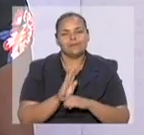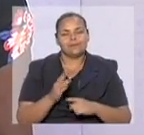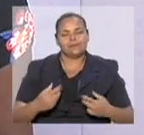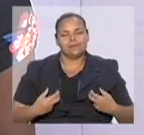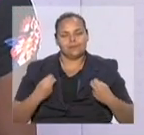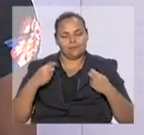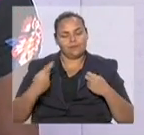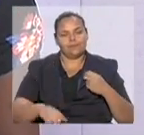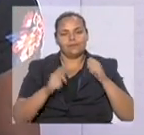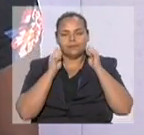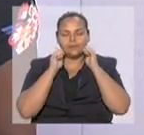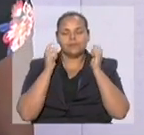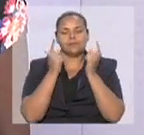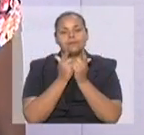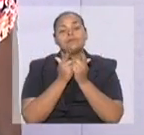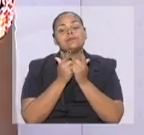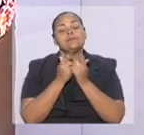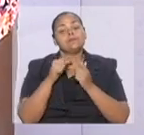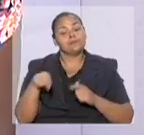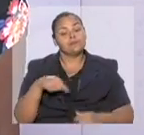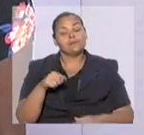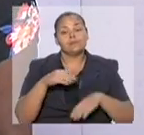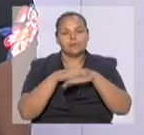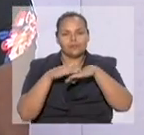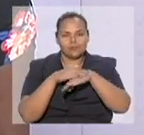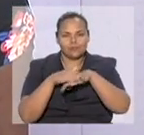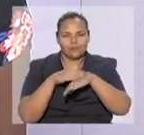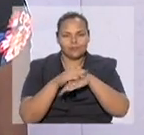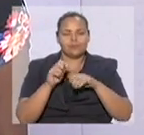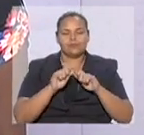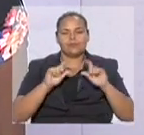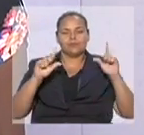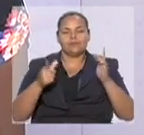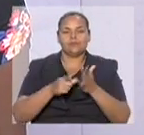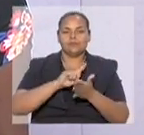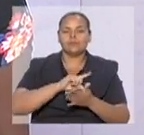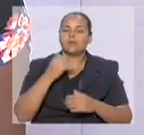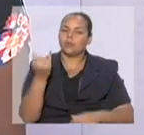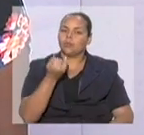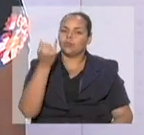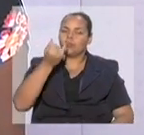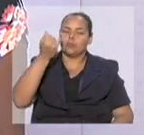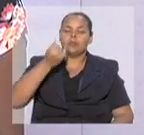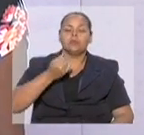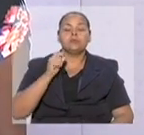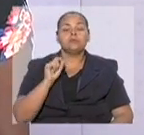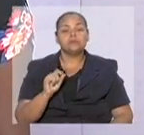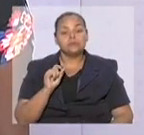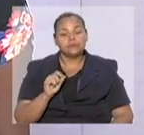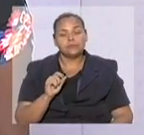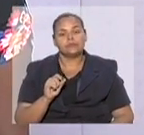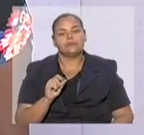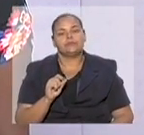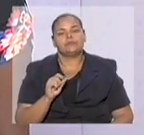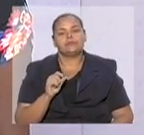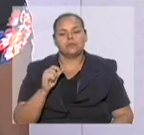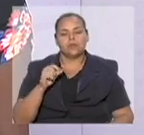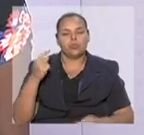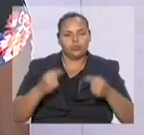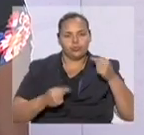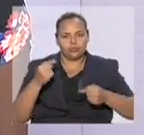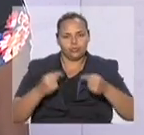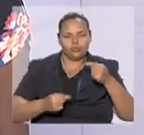ao Câncer da Alerj. Pelo que a gente conversou no primeiro bloco, é muito importante, né,